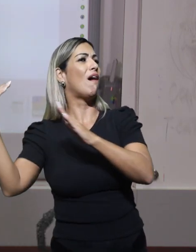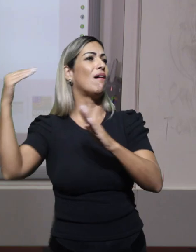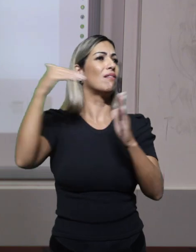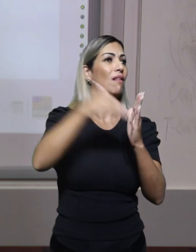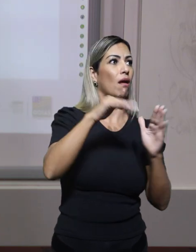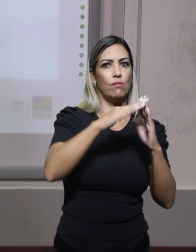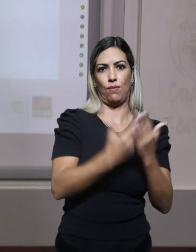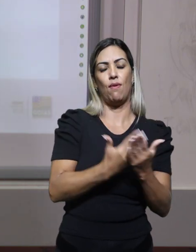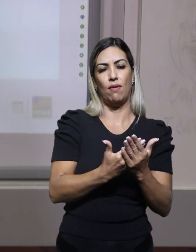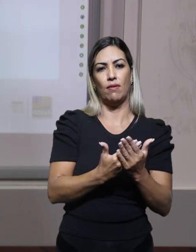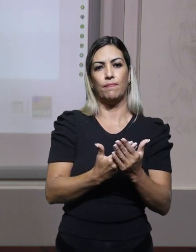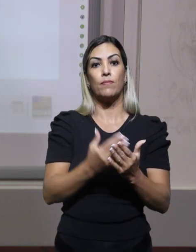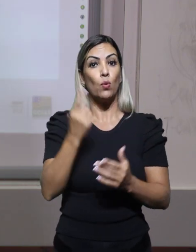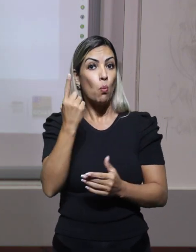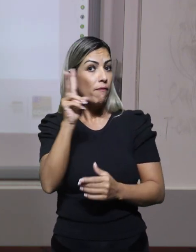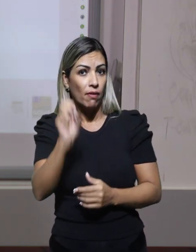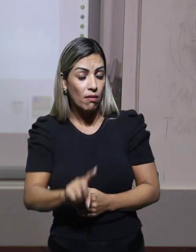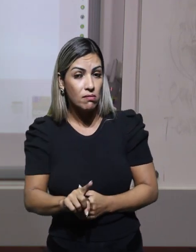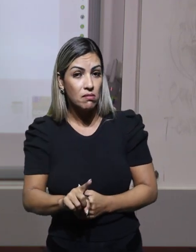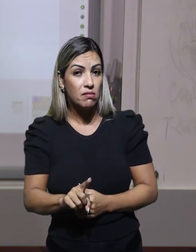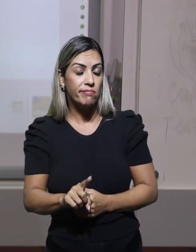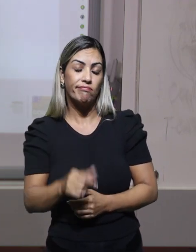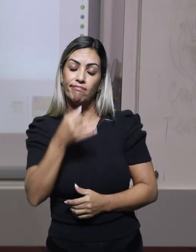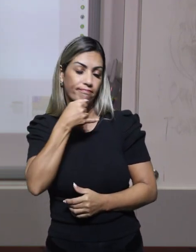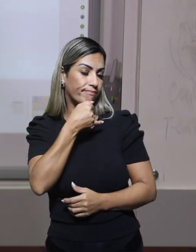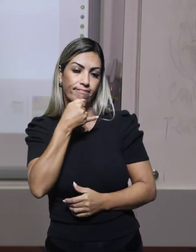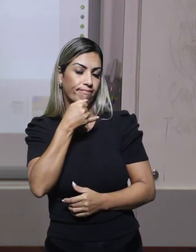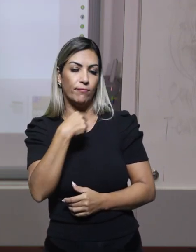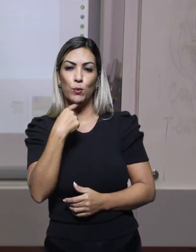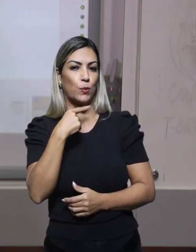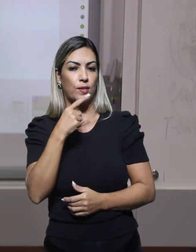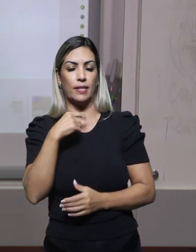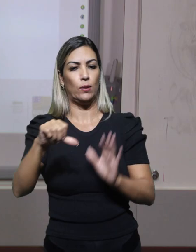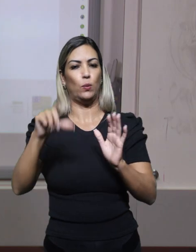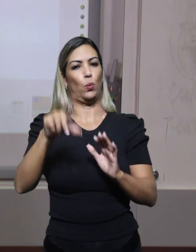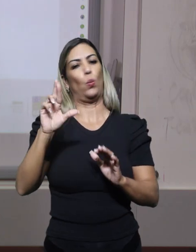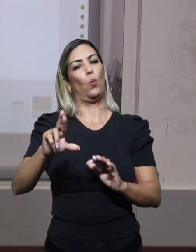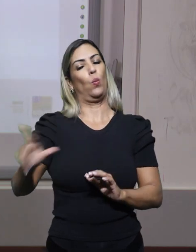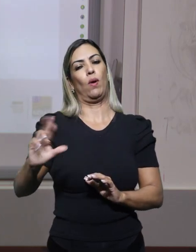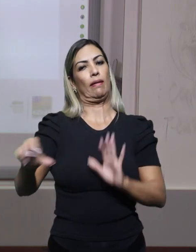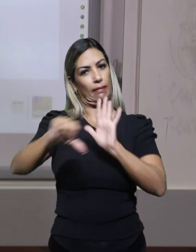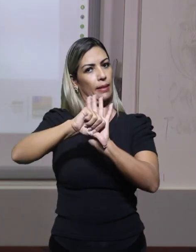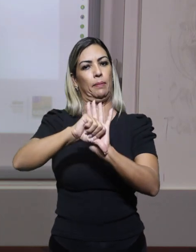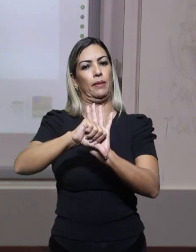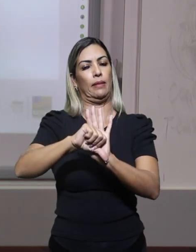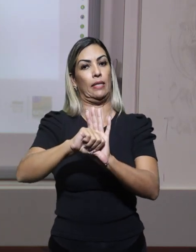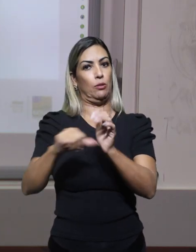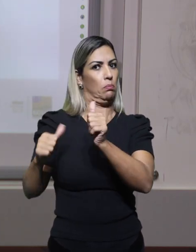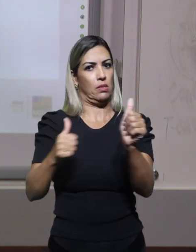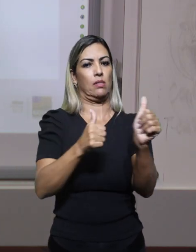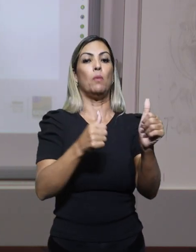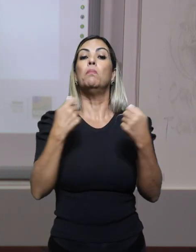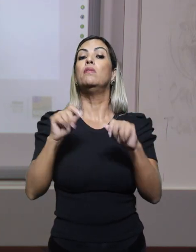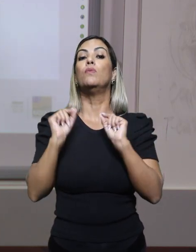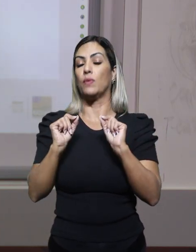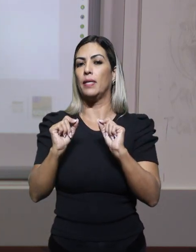casa até aqui. Se foi só uma vez, infelizmente não vai configurar o crime de stalking, para configurar o crime de